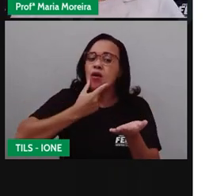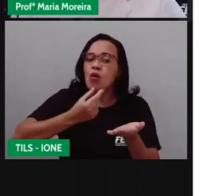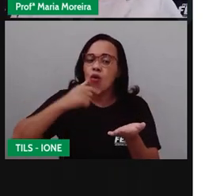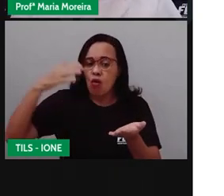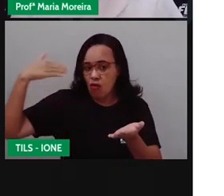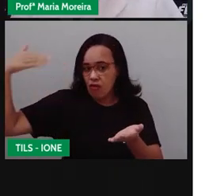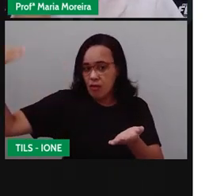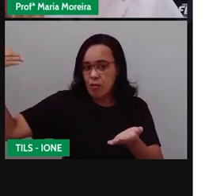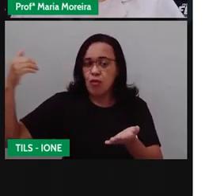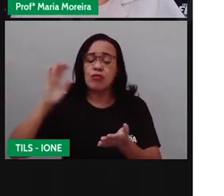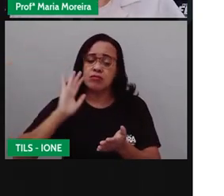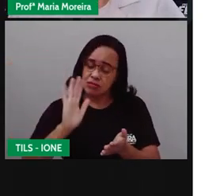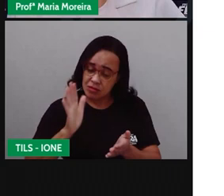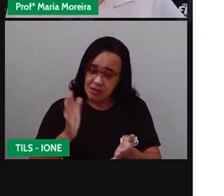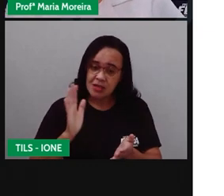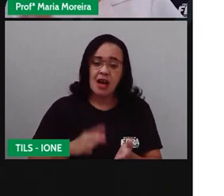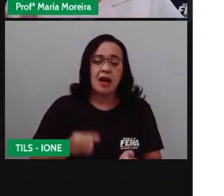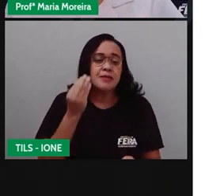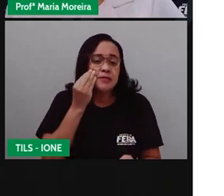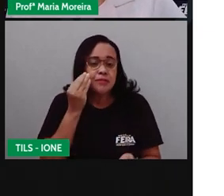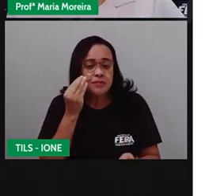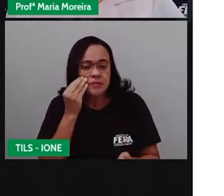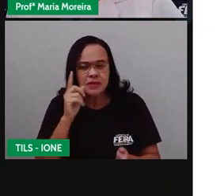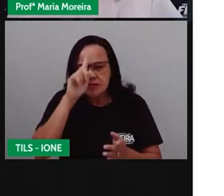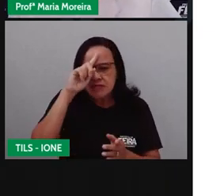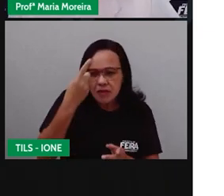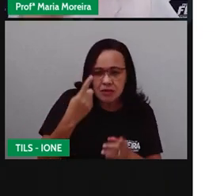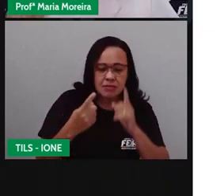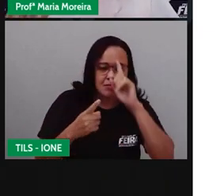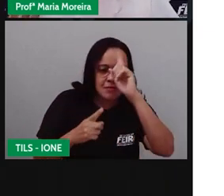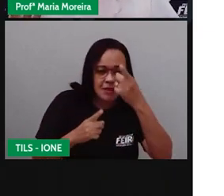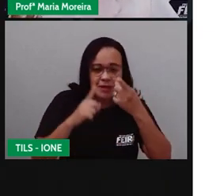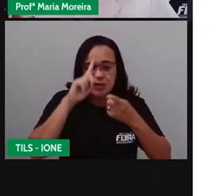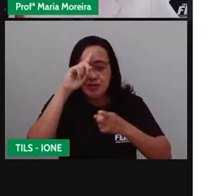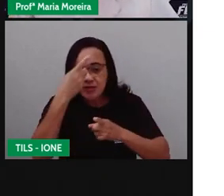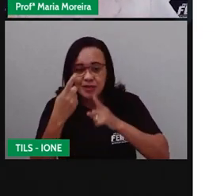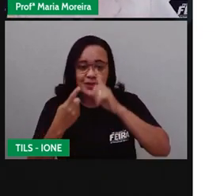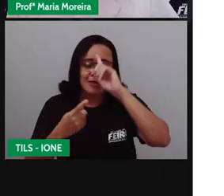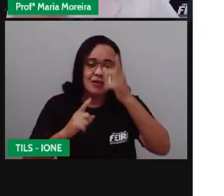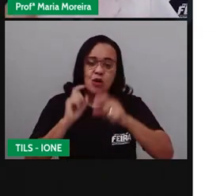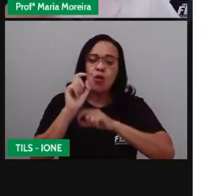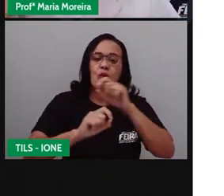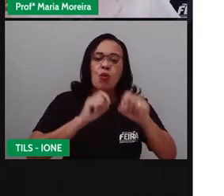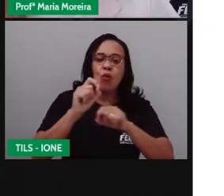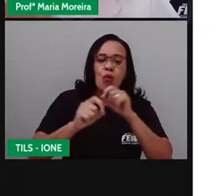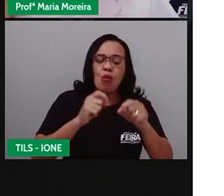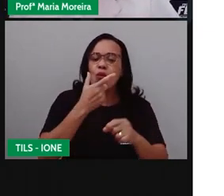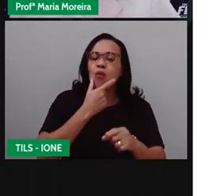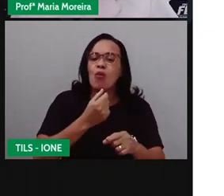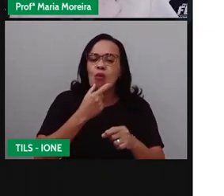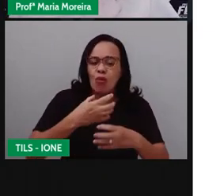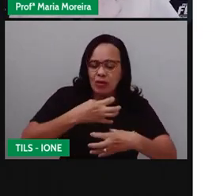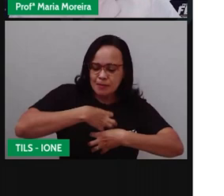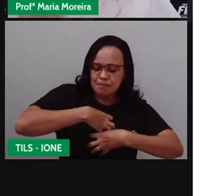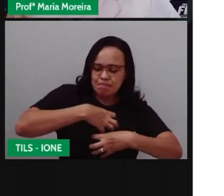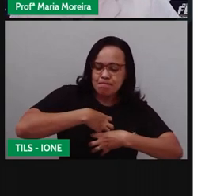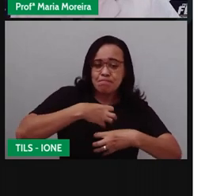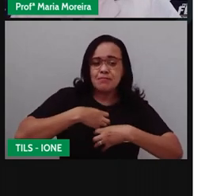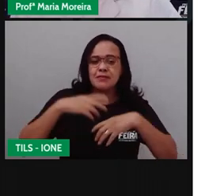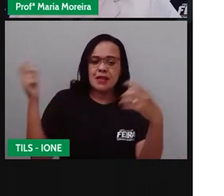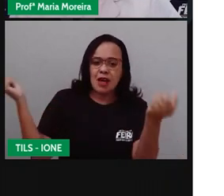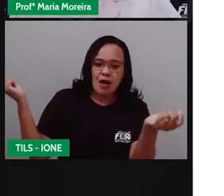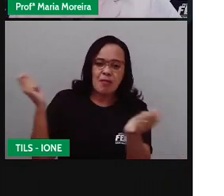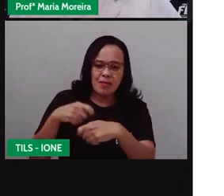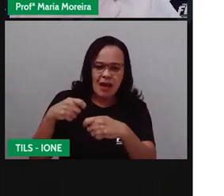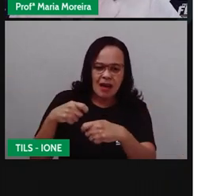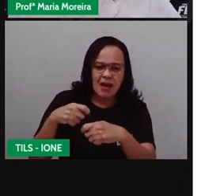e escultor, tentou aí construir inventos, né, que causassem ao homem essa sensação de voo. E outros